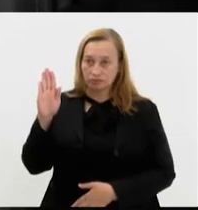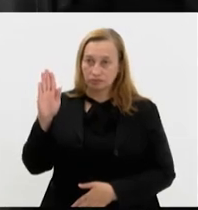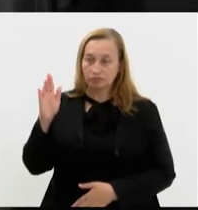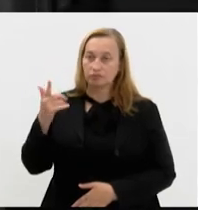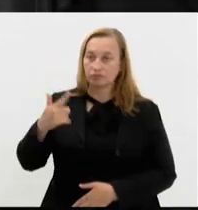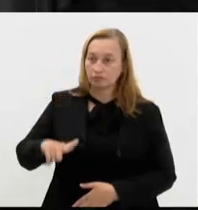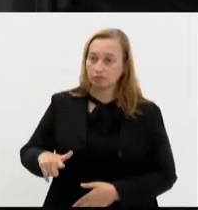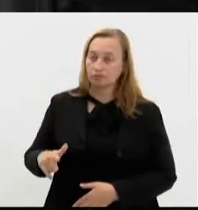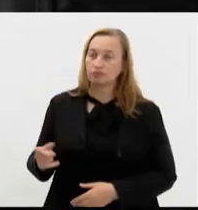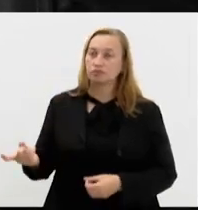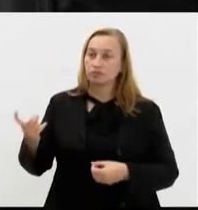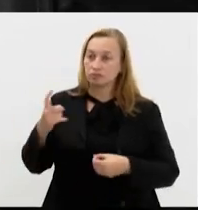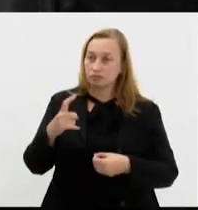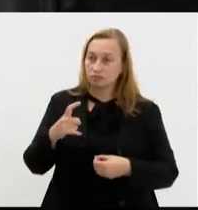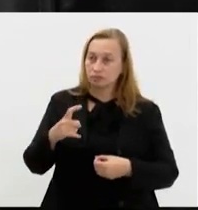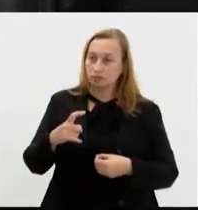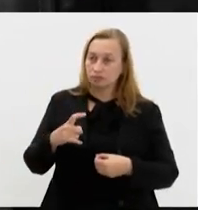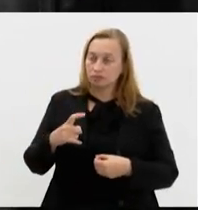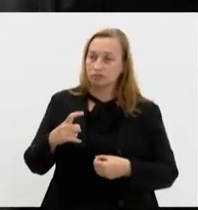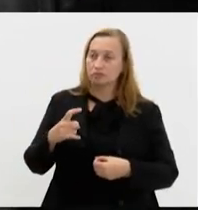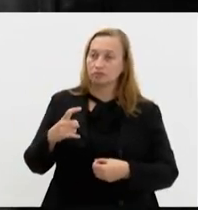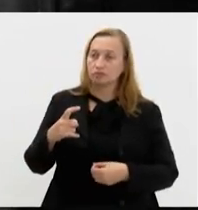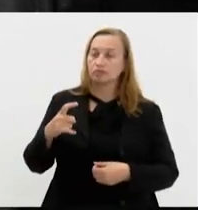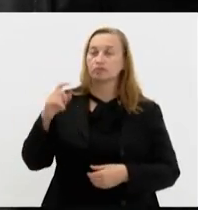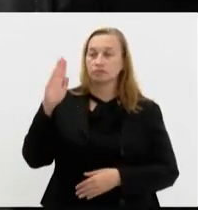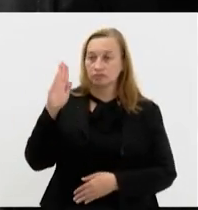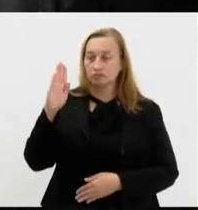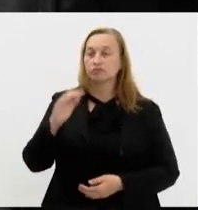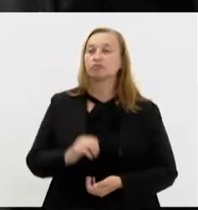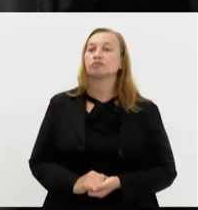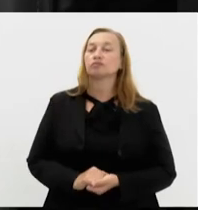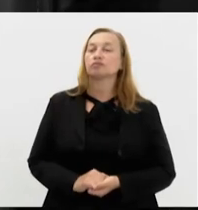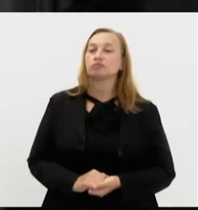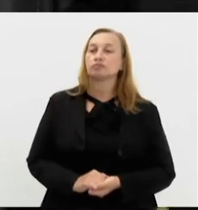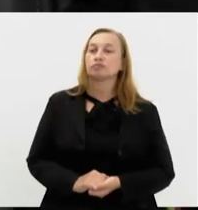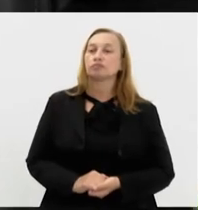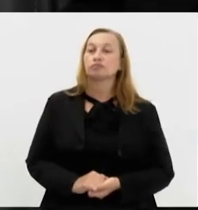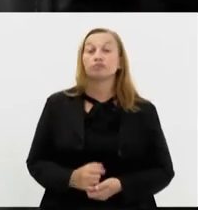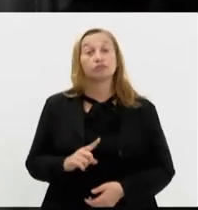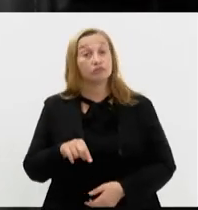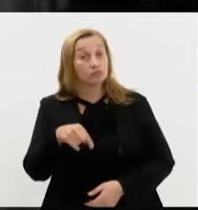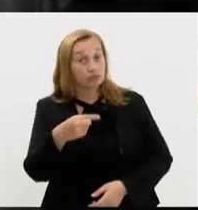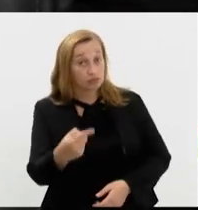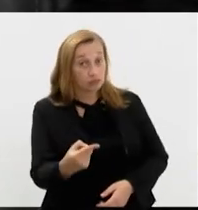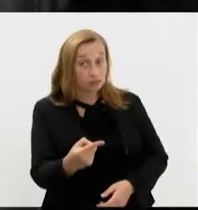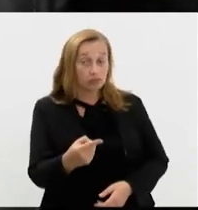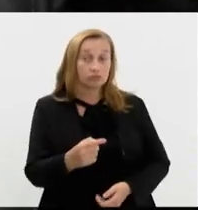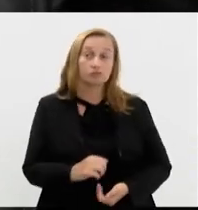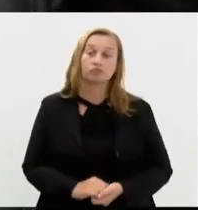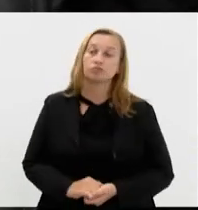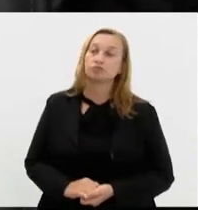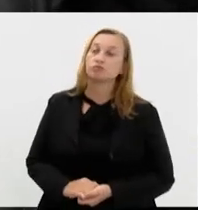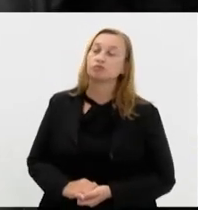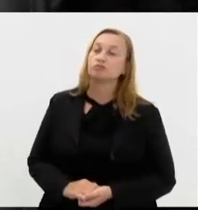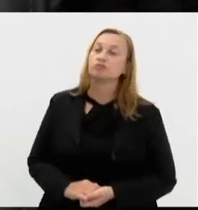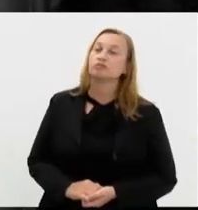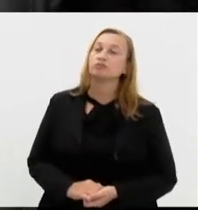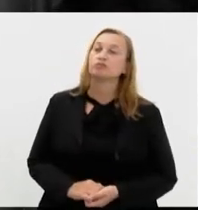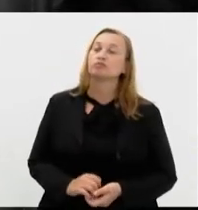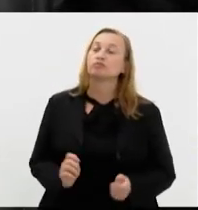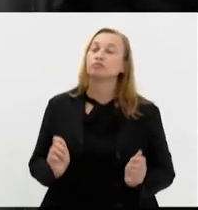reeleição na chefia do executivo se o outro mencionava o outro dispositivo mencionava a